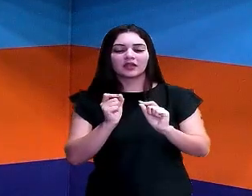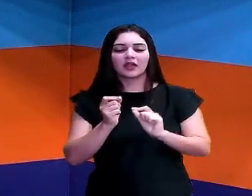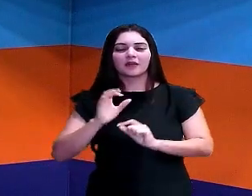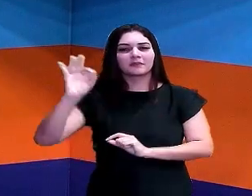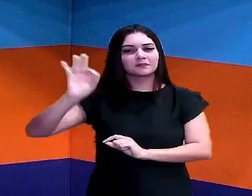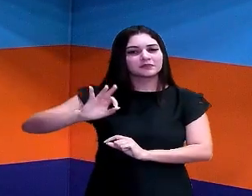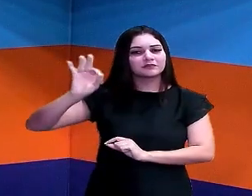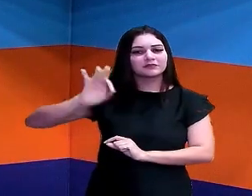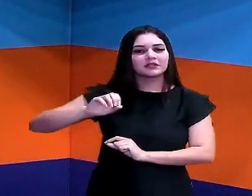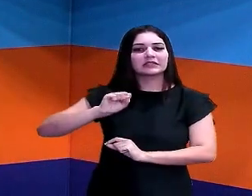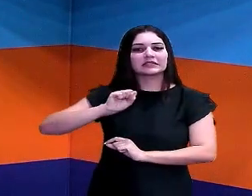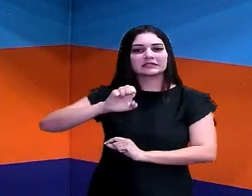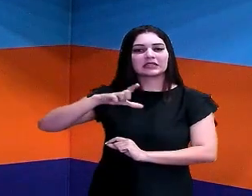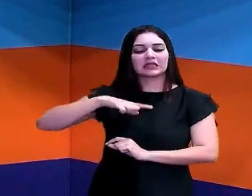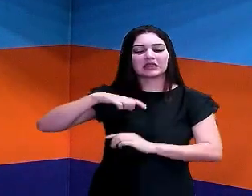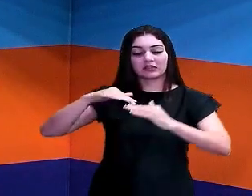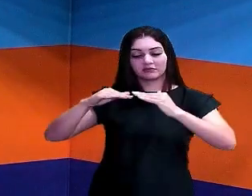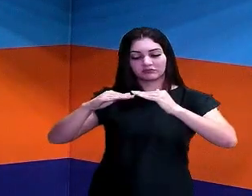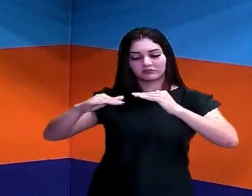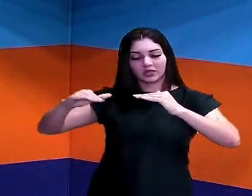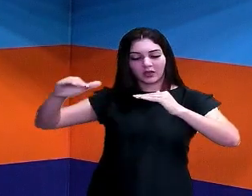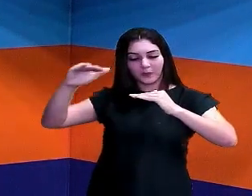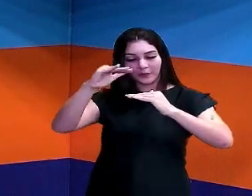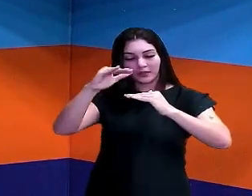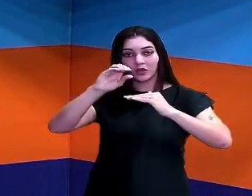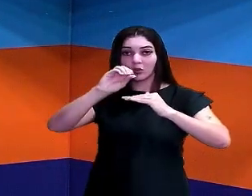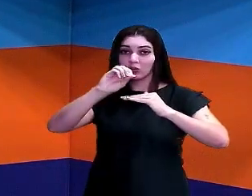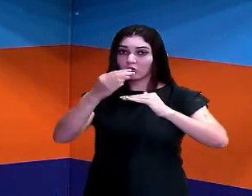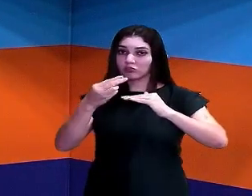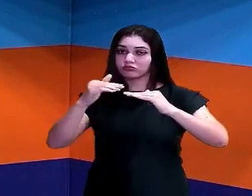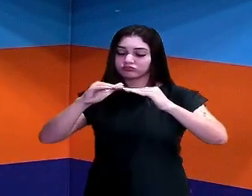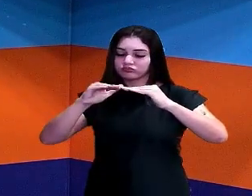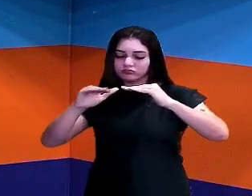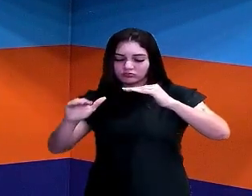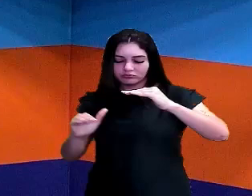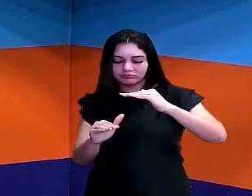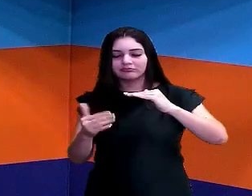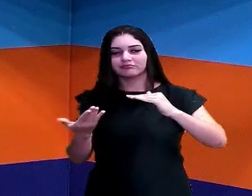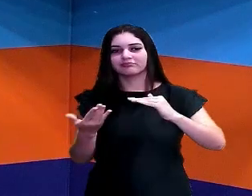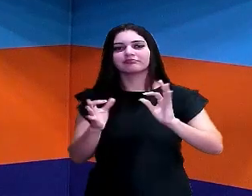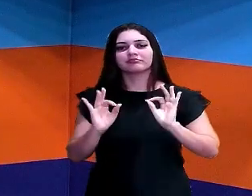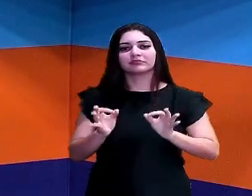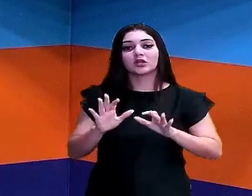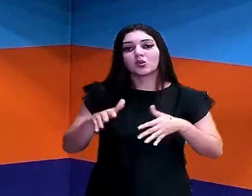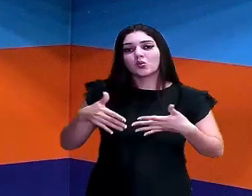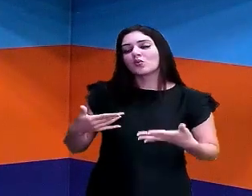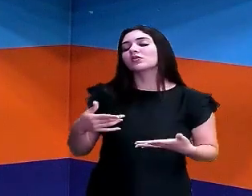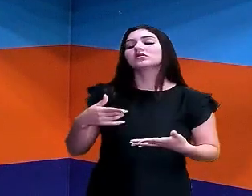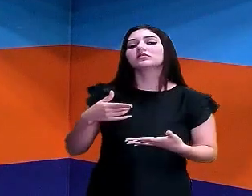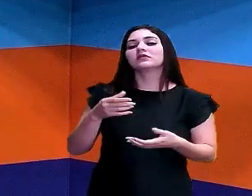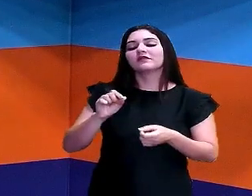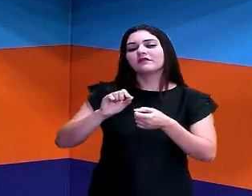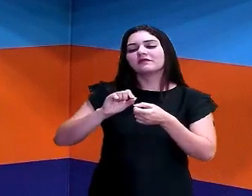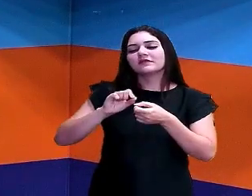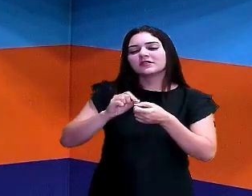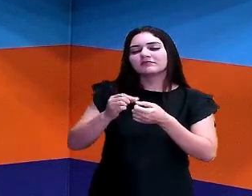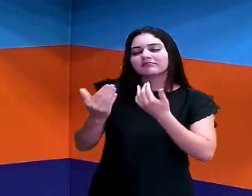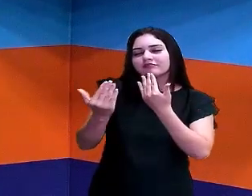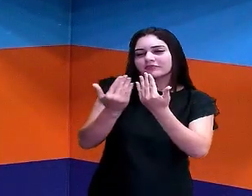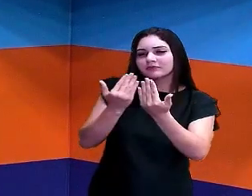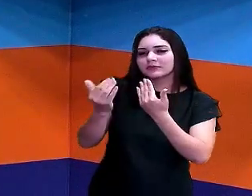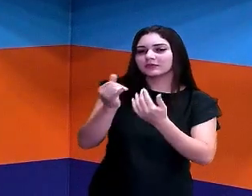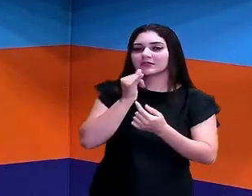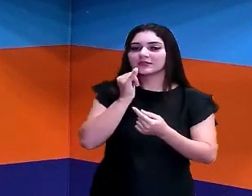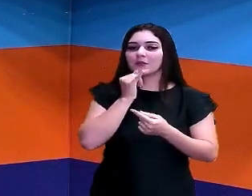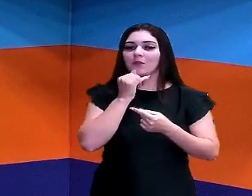porcentagem, se ela teve um aumento ou se ela teve uma diminuição, né? Então, quando eu quero fazer o comparativo entre